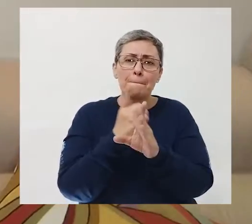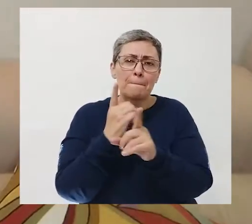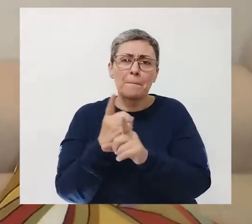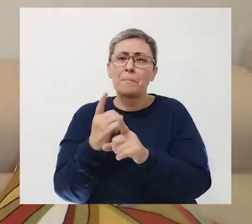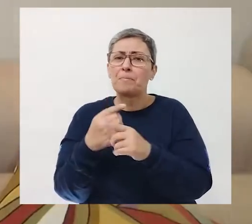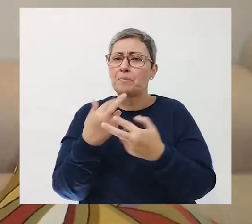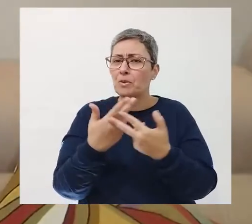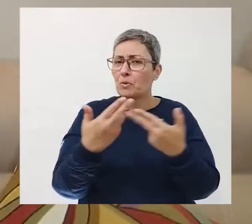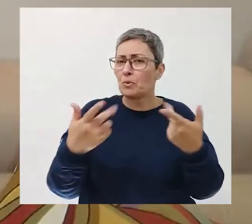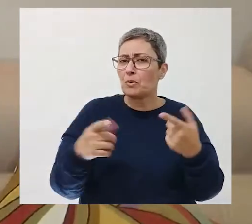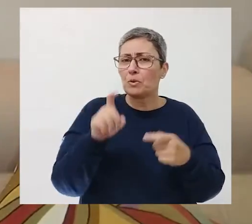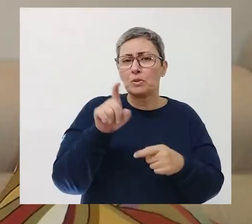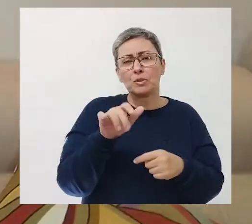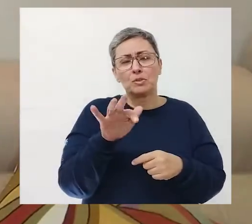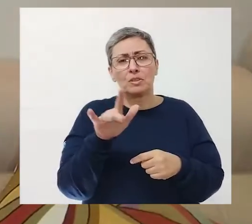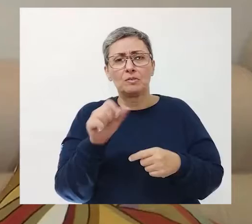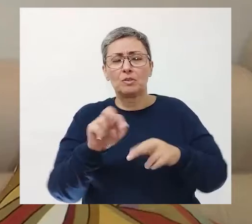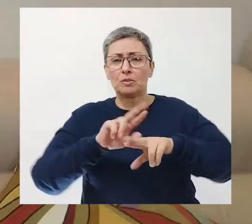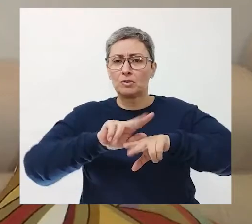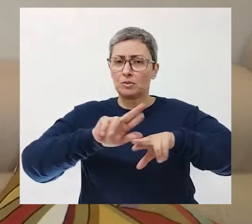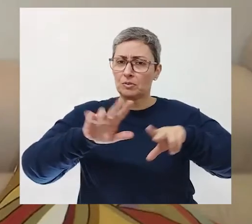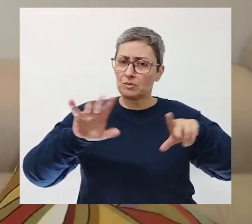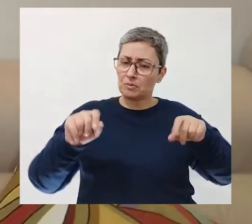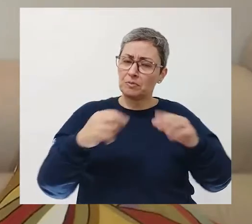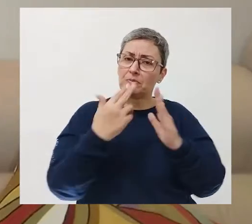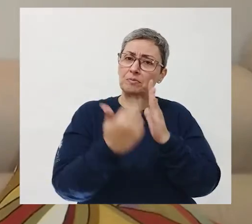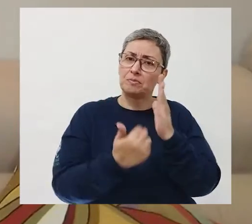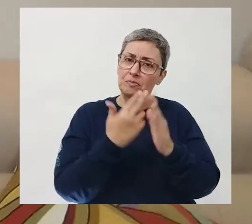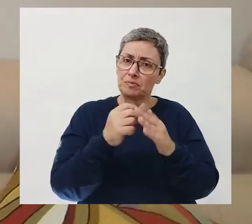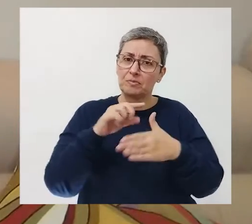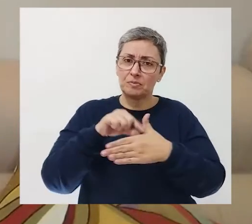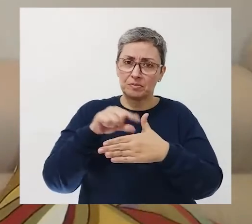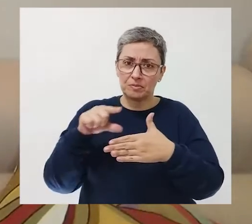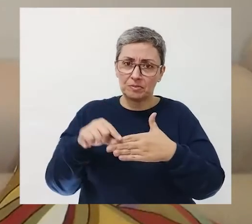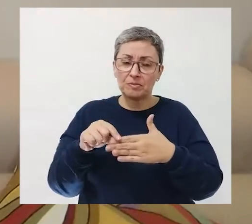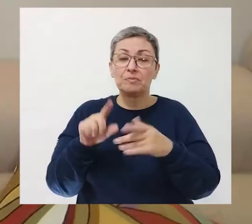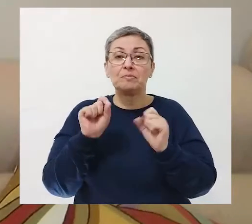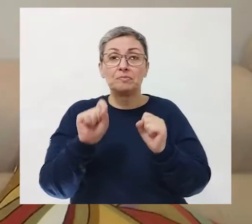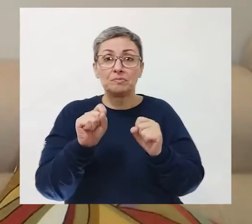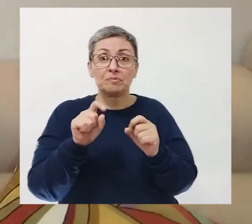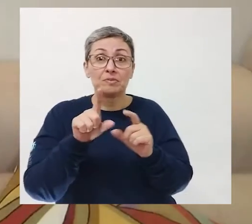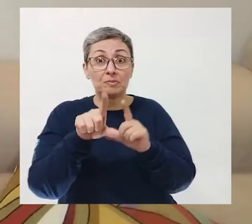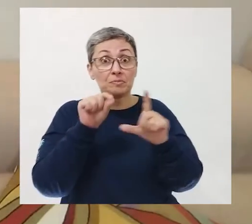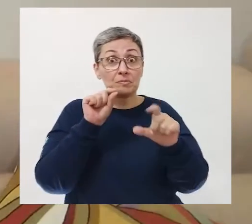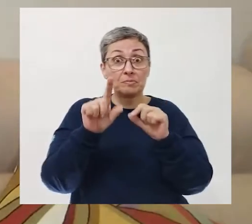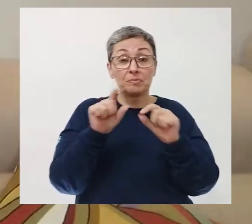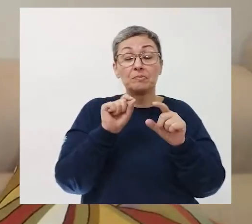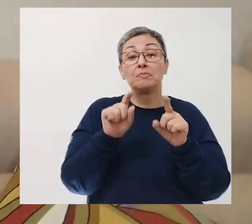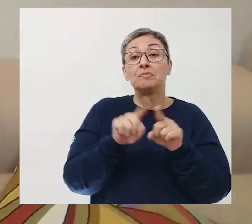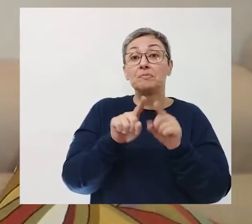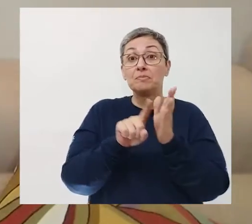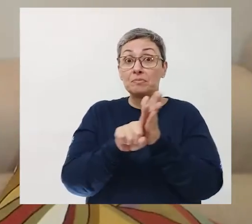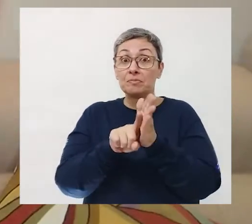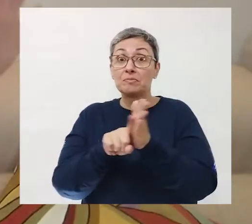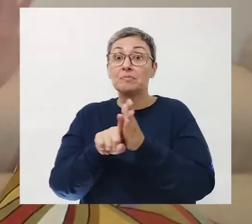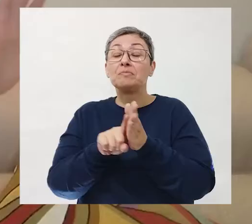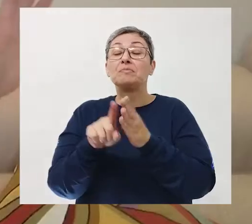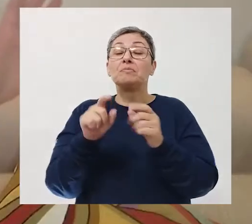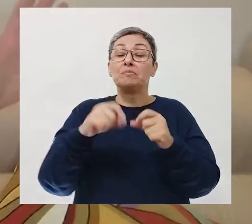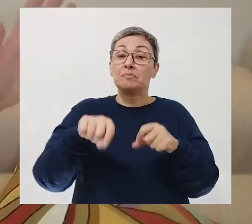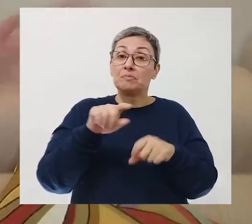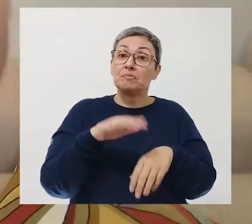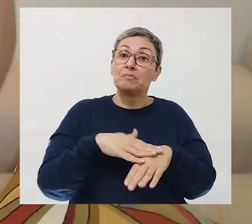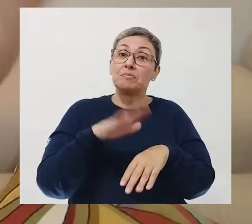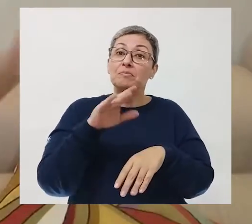várias xilogravuras diferentes aí ilustrando os cordéis. Selecione uma dessas que você pesquisou, que você mais